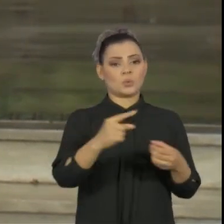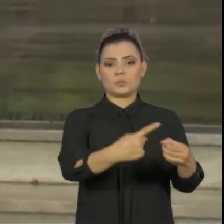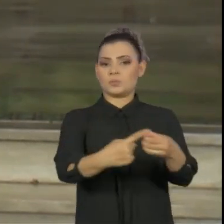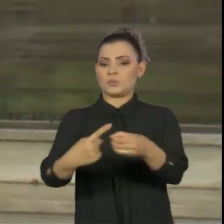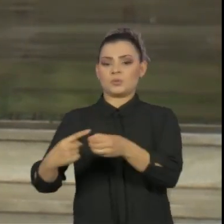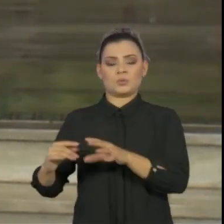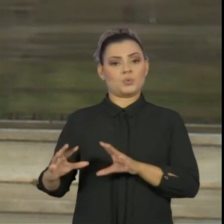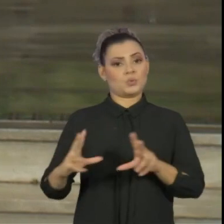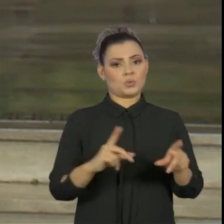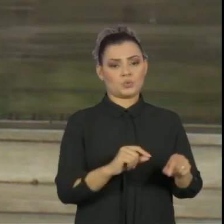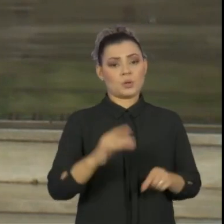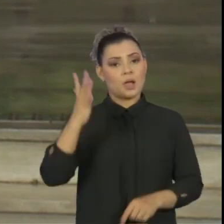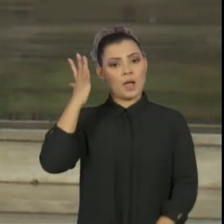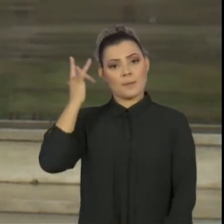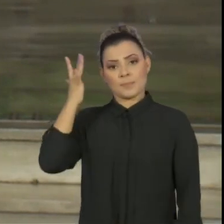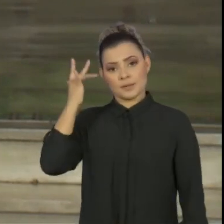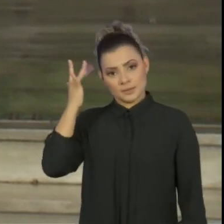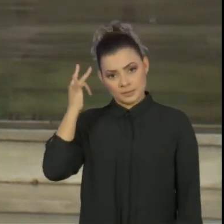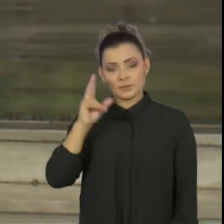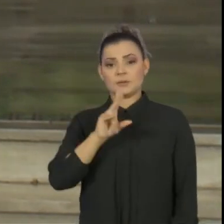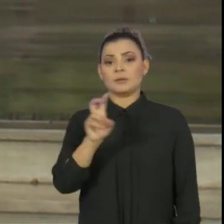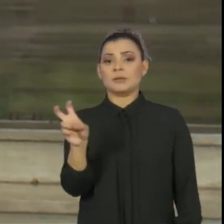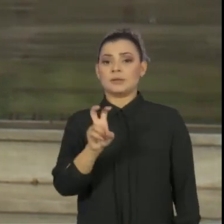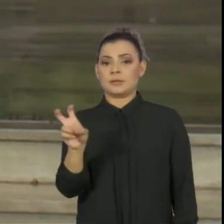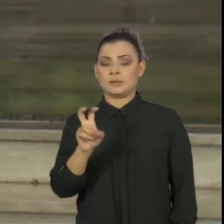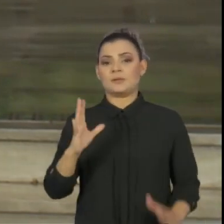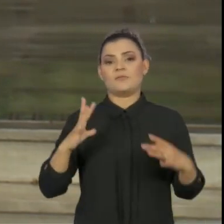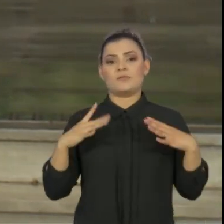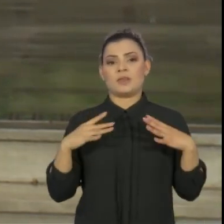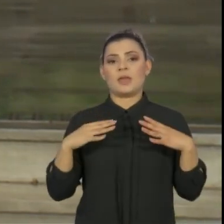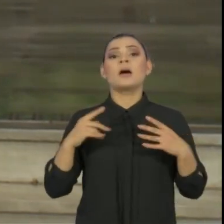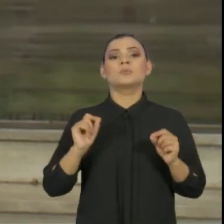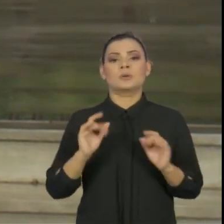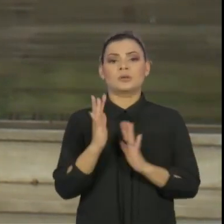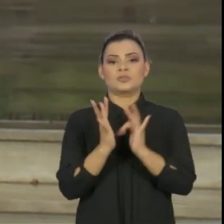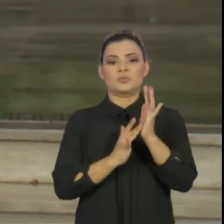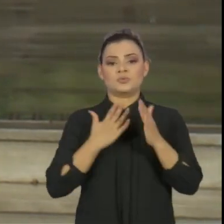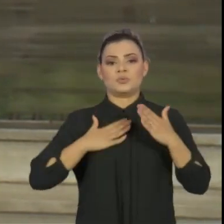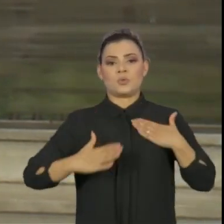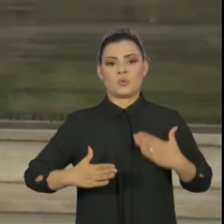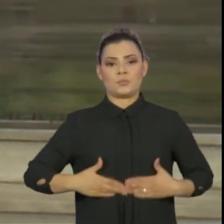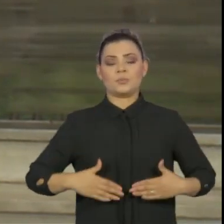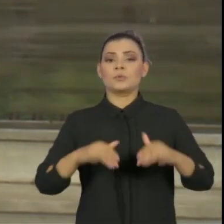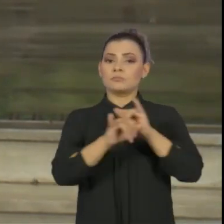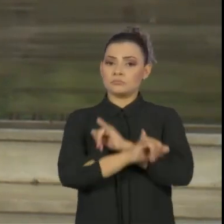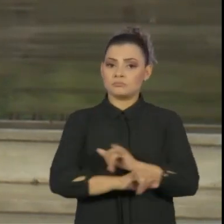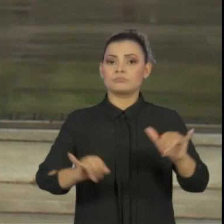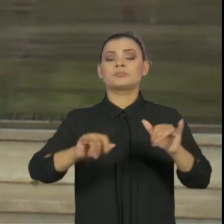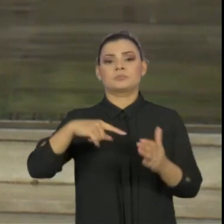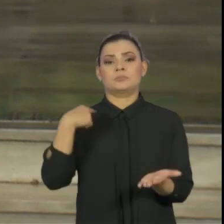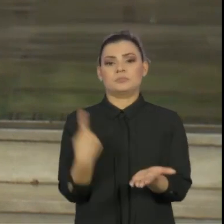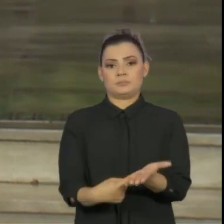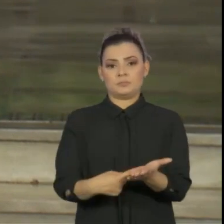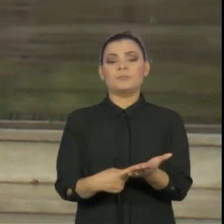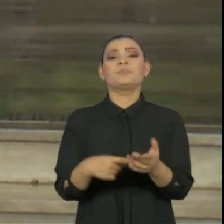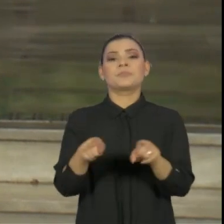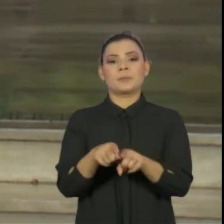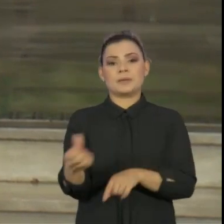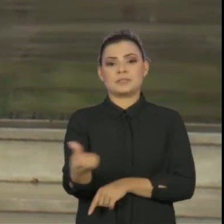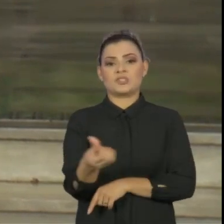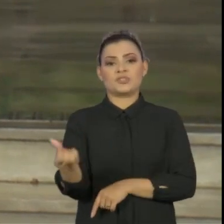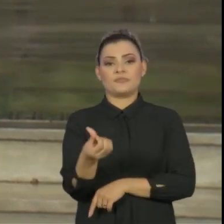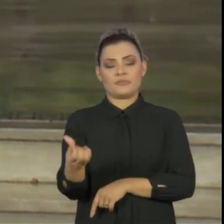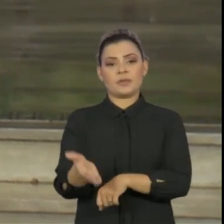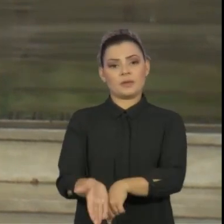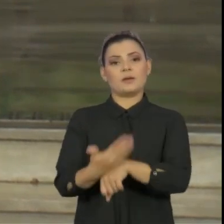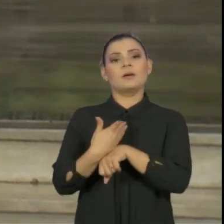municípios. Amanhã, quinta-feira, feriado de Corpus Christi. E decretamos ponto facultativo nesta